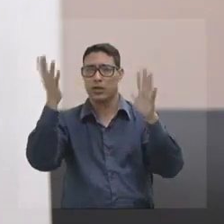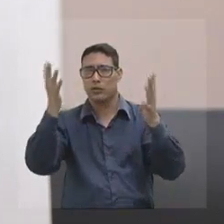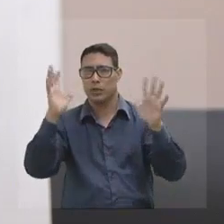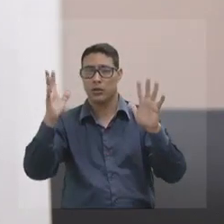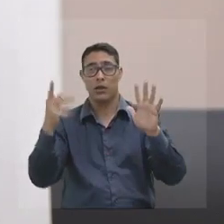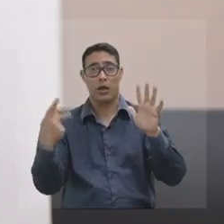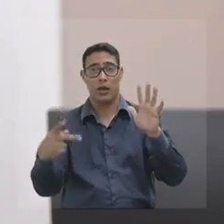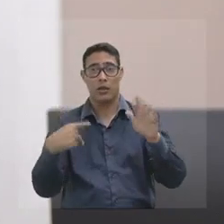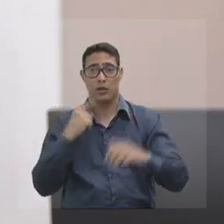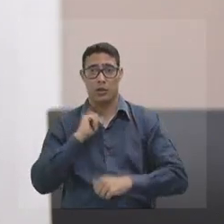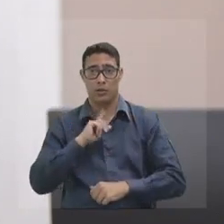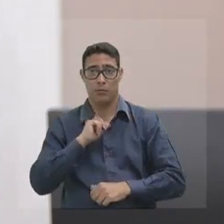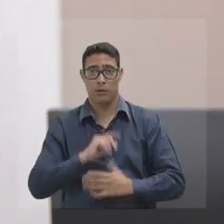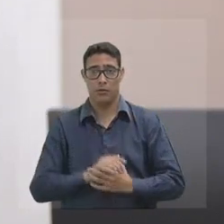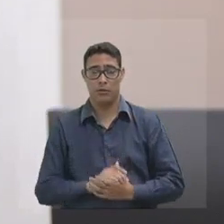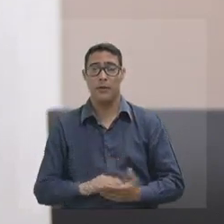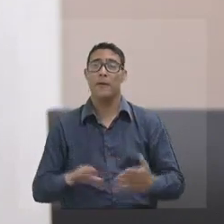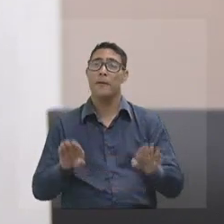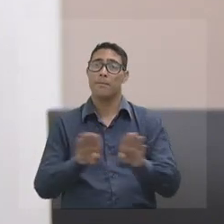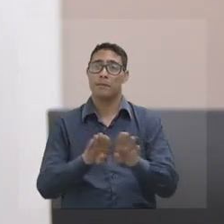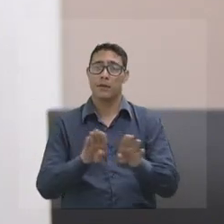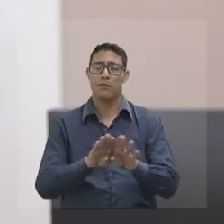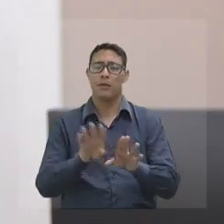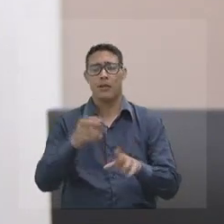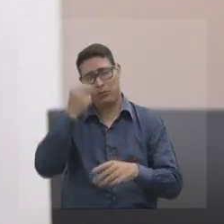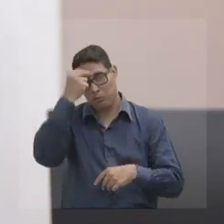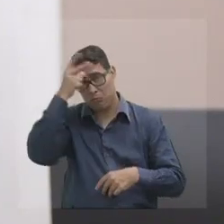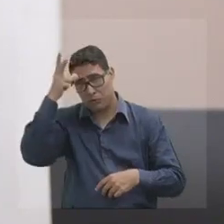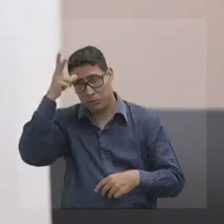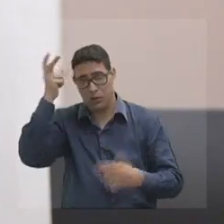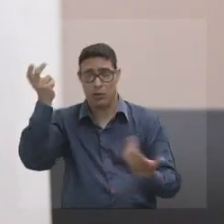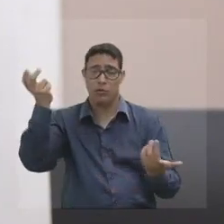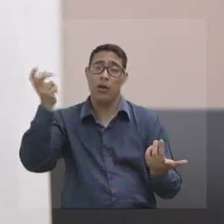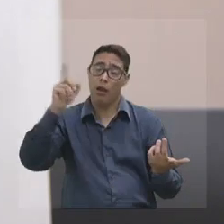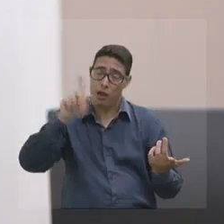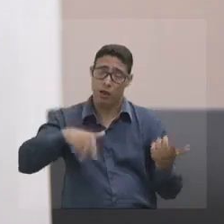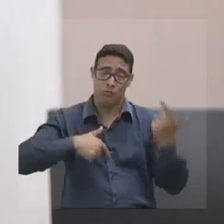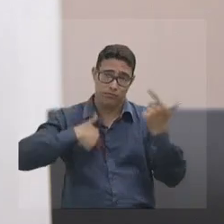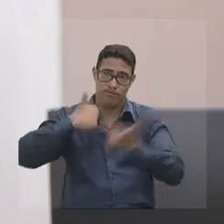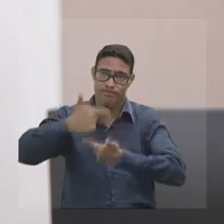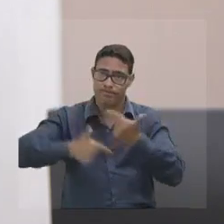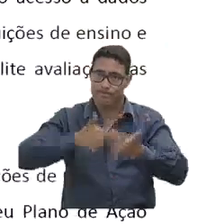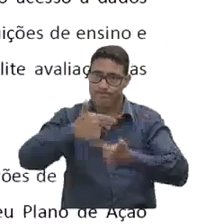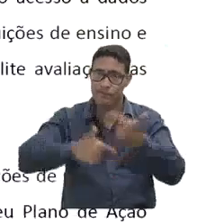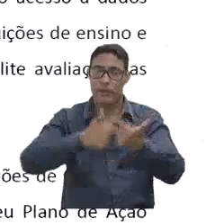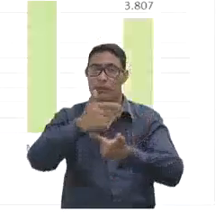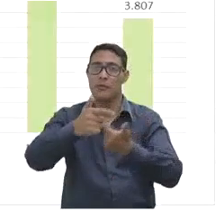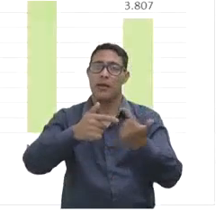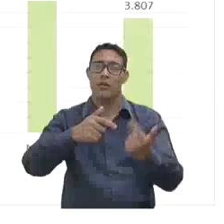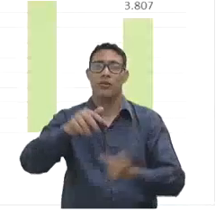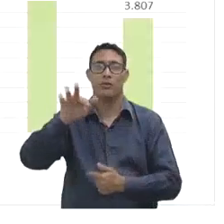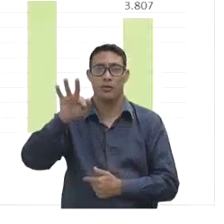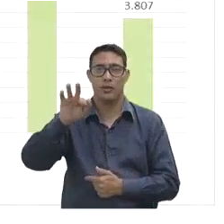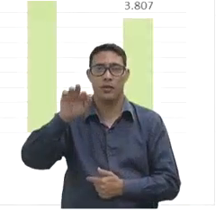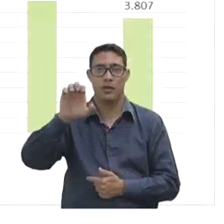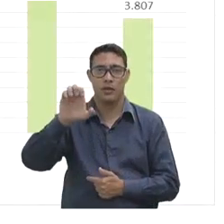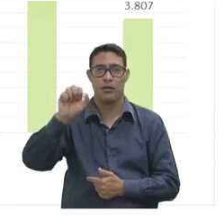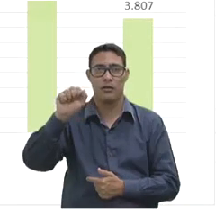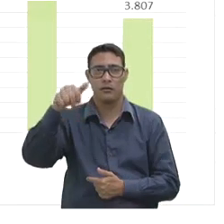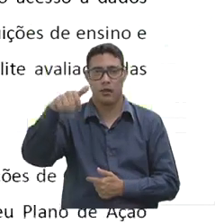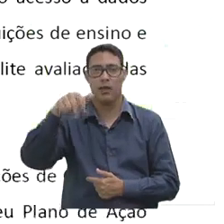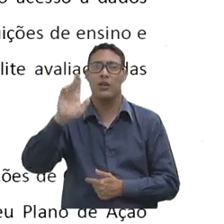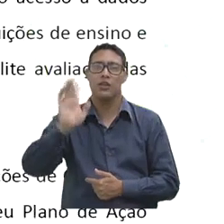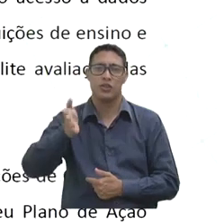promoção da conformidade climática Municipal Esse é um trabalho também que a fã bem desenvolvendo já